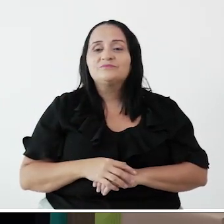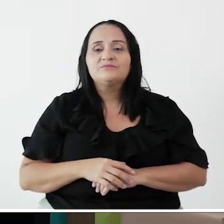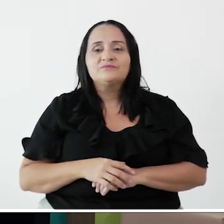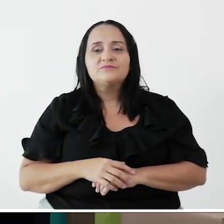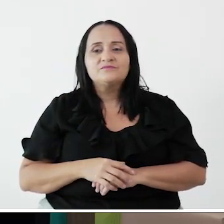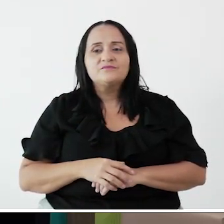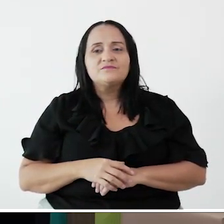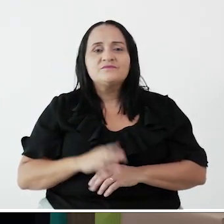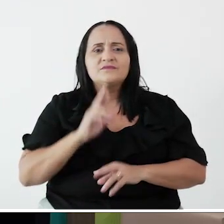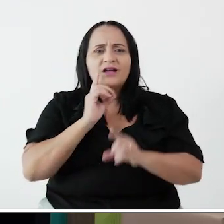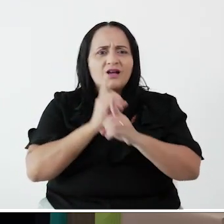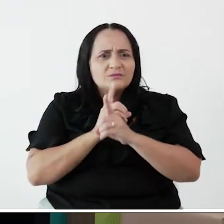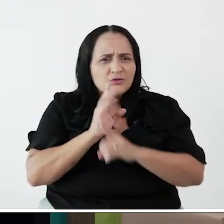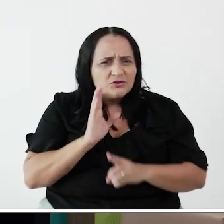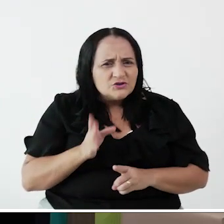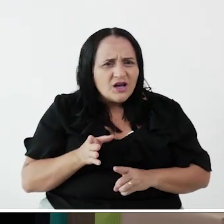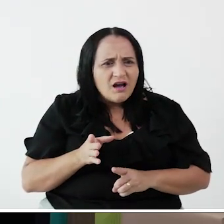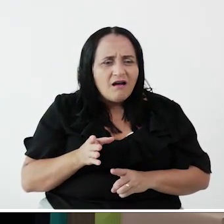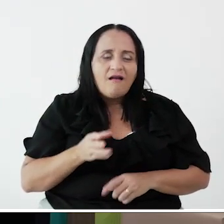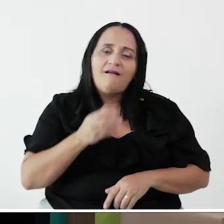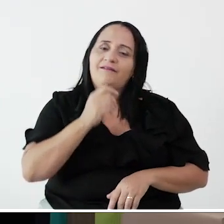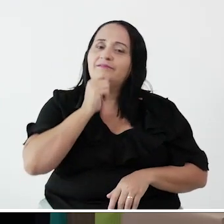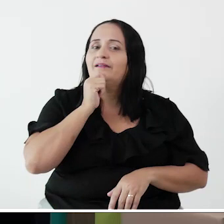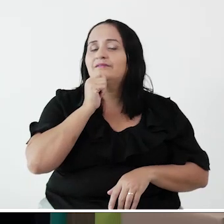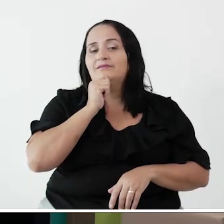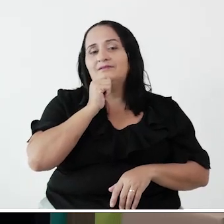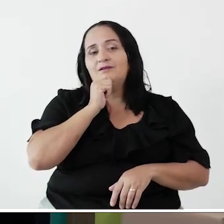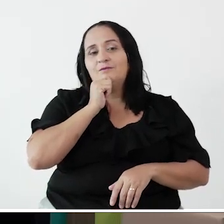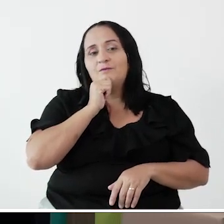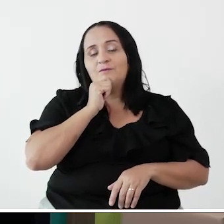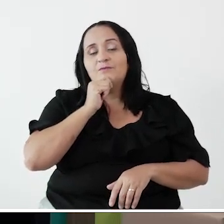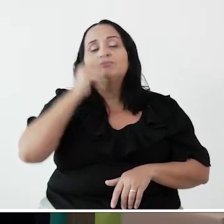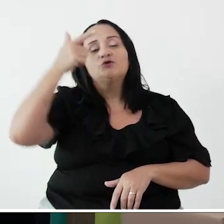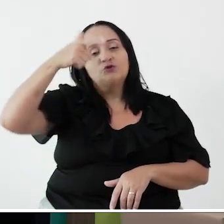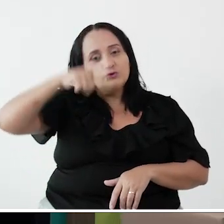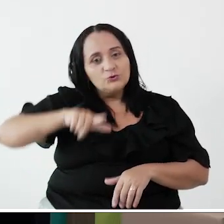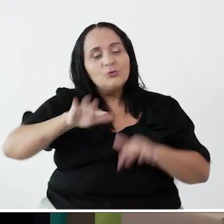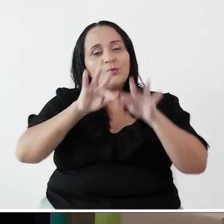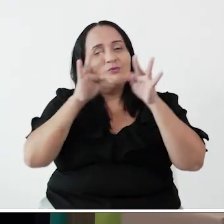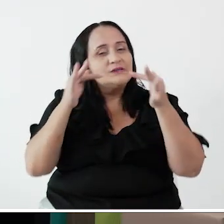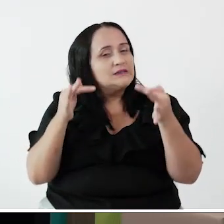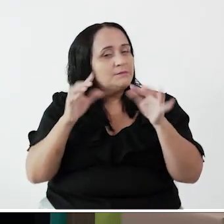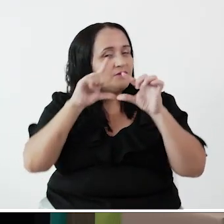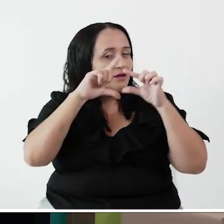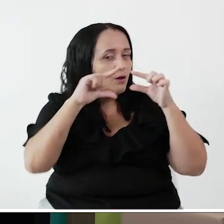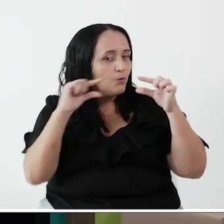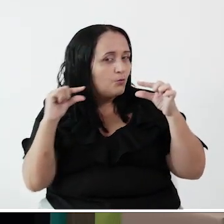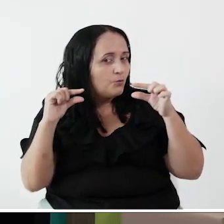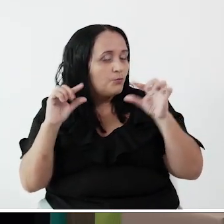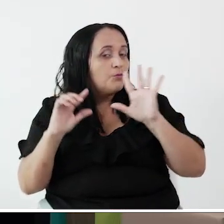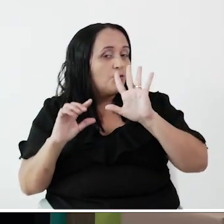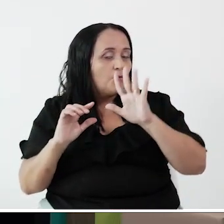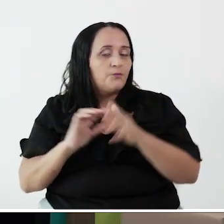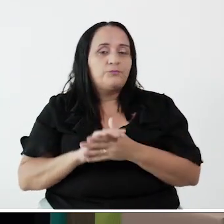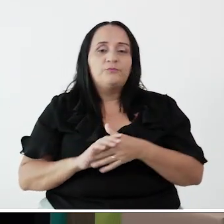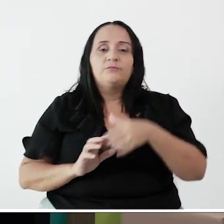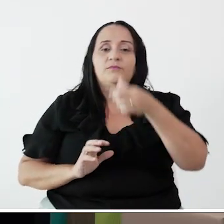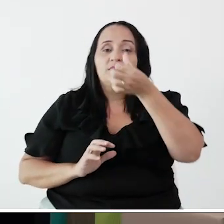12. Encontrei a resposta? Ainda não. Vou ter que simplificar mais uma